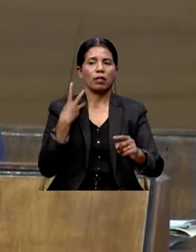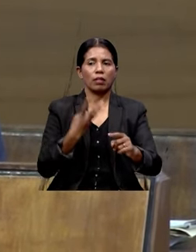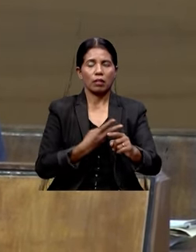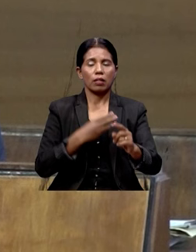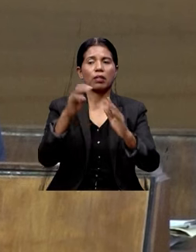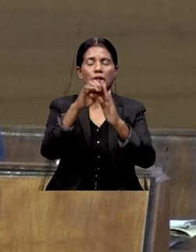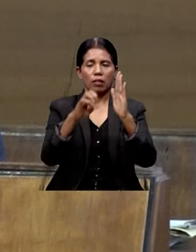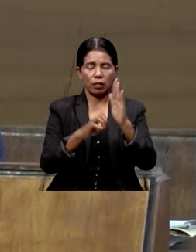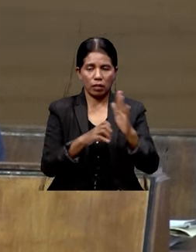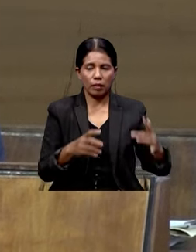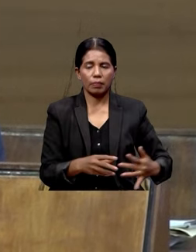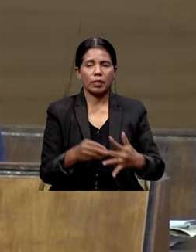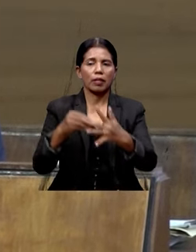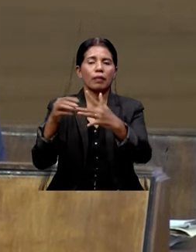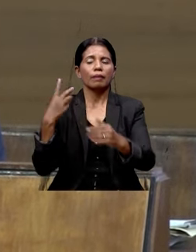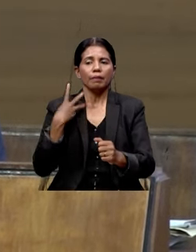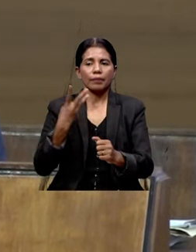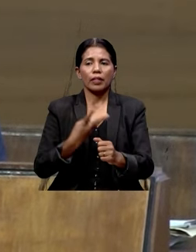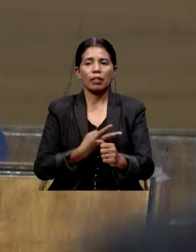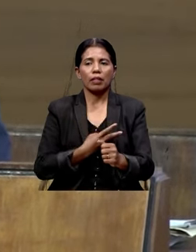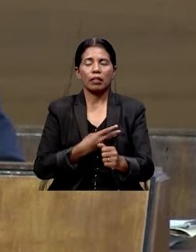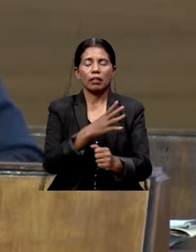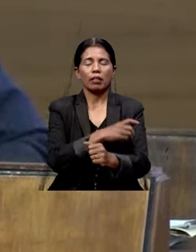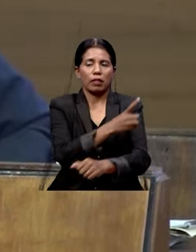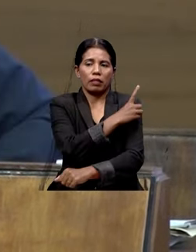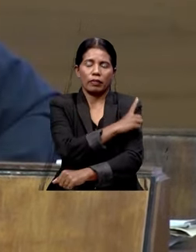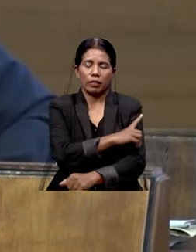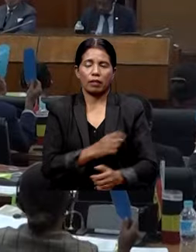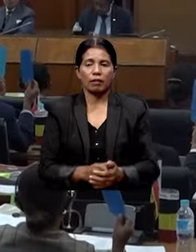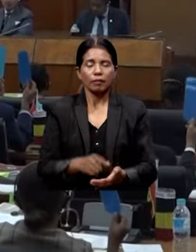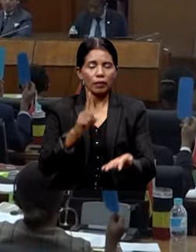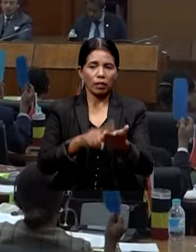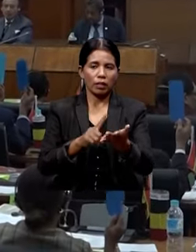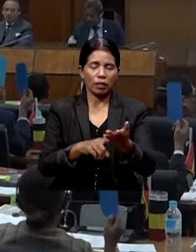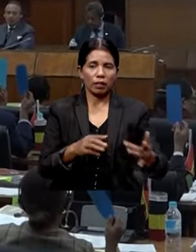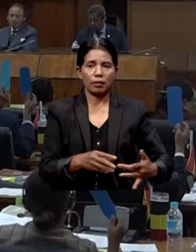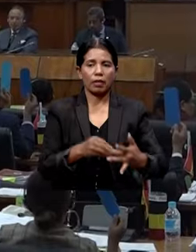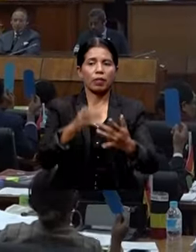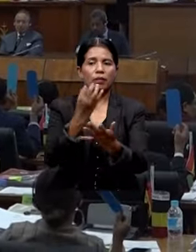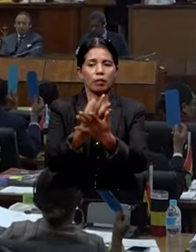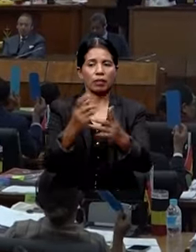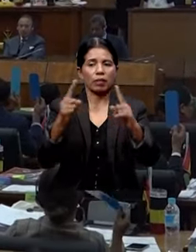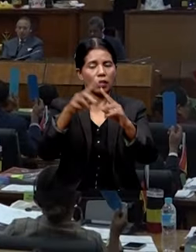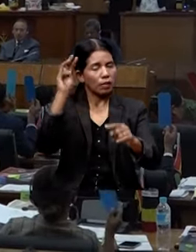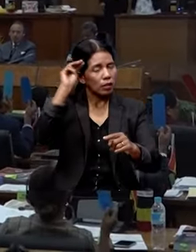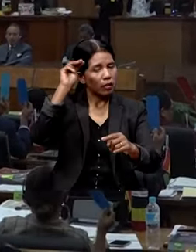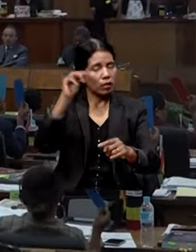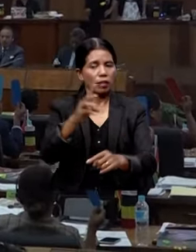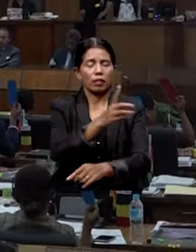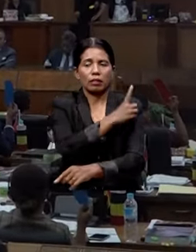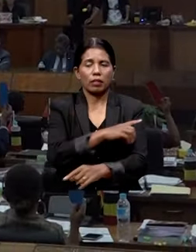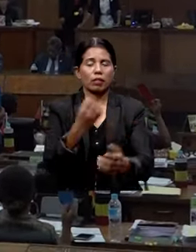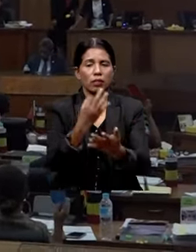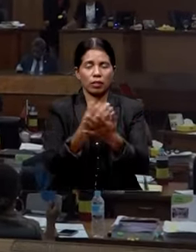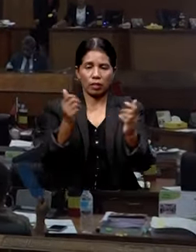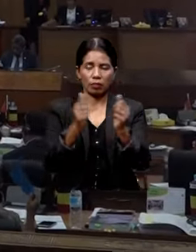Estado. E o liu ba itania Defesa. E o debate faz a especialidade do orçamento do Ministério da Defesa. O montante toca no